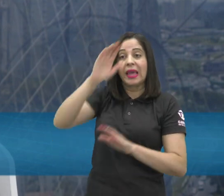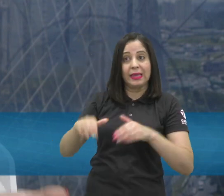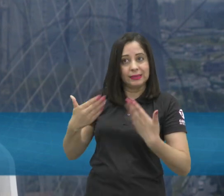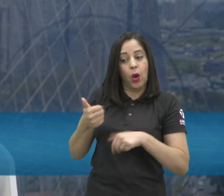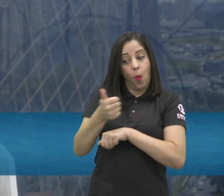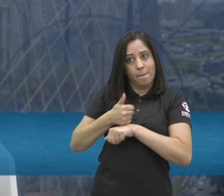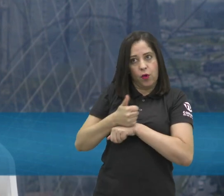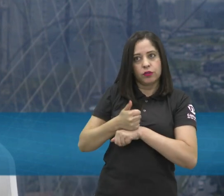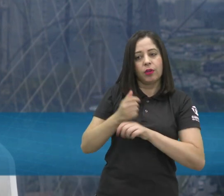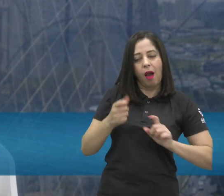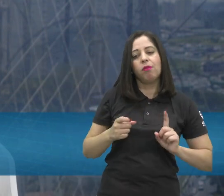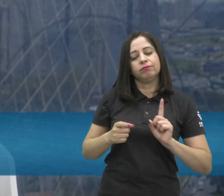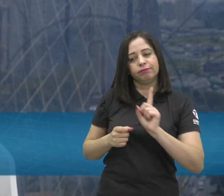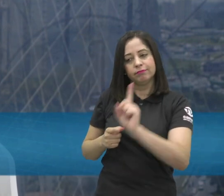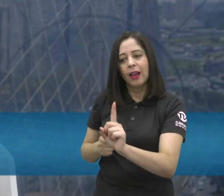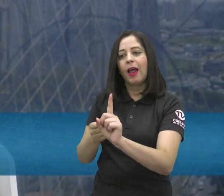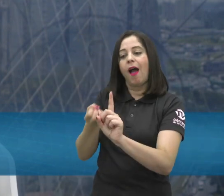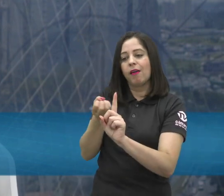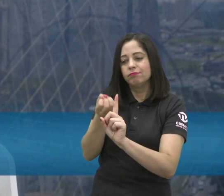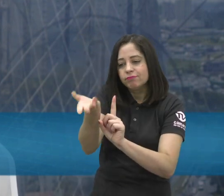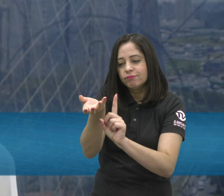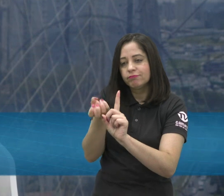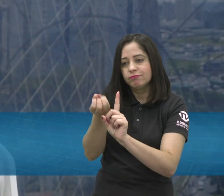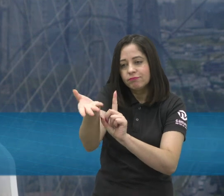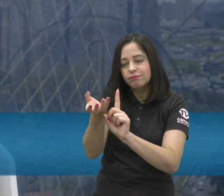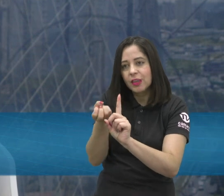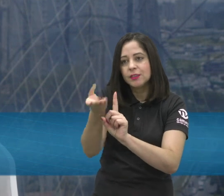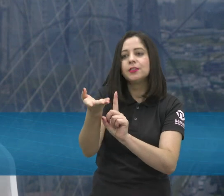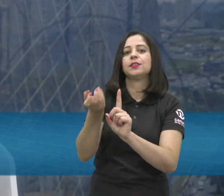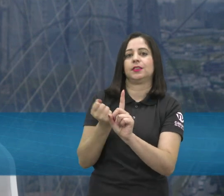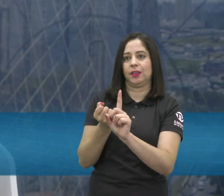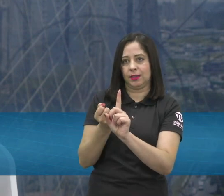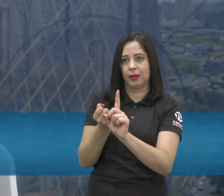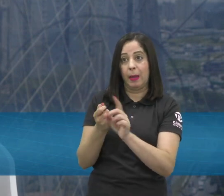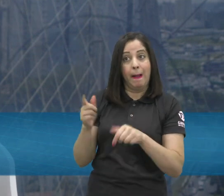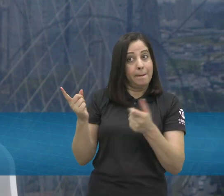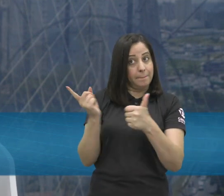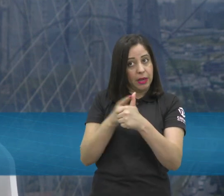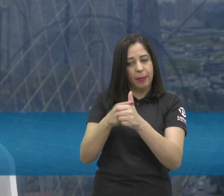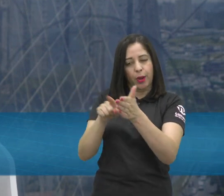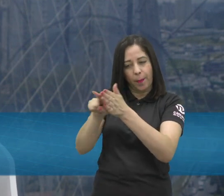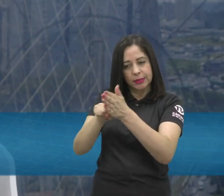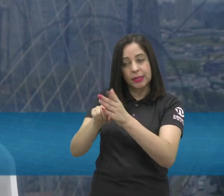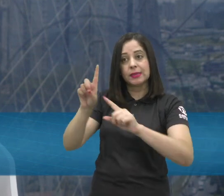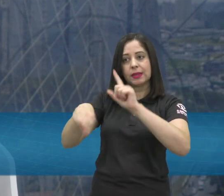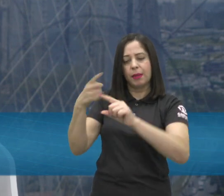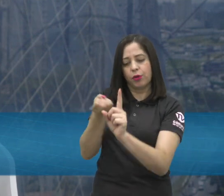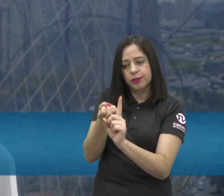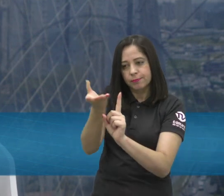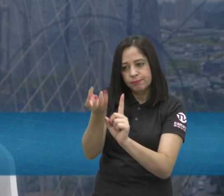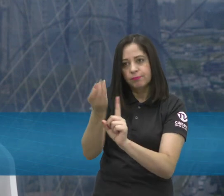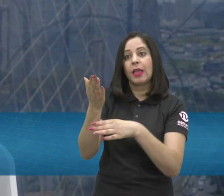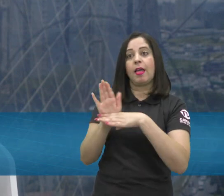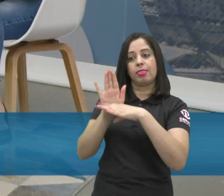parte pedagógica que a gente vai levantando a partir desses atendimentos. Sim. Faz o que é de imediato, mas a gente consegue também